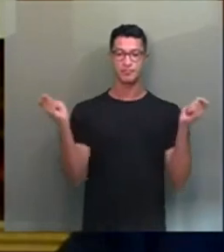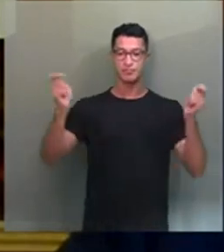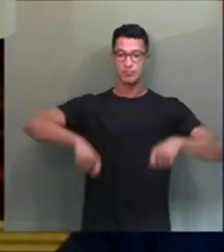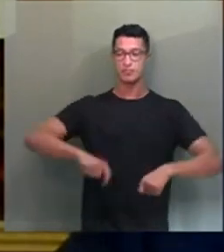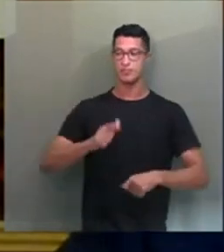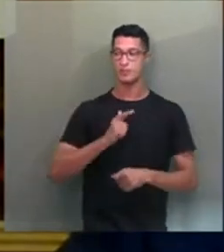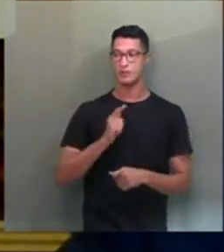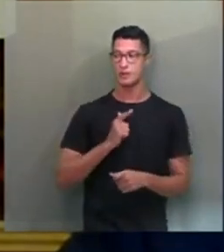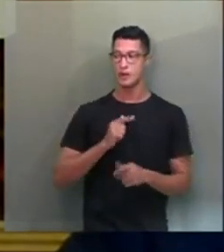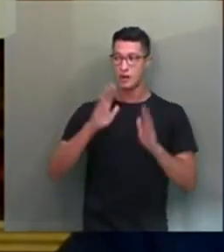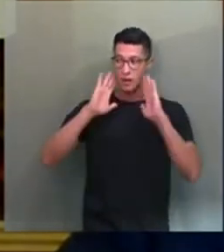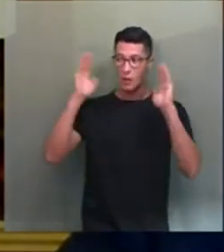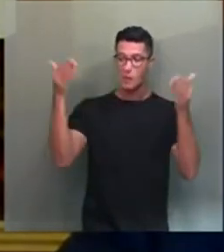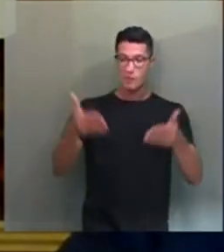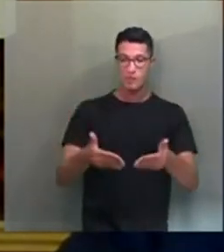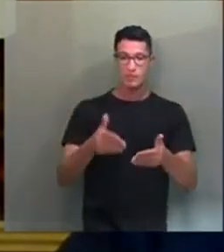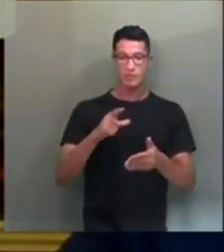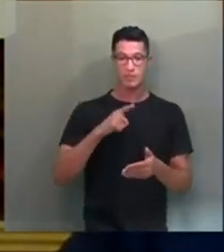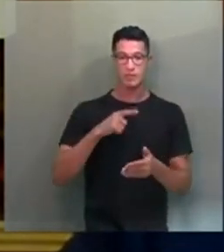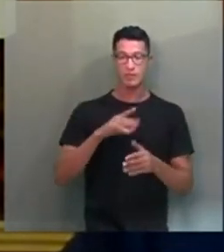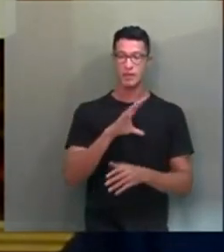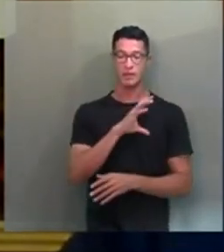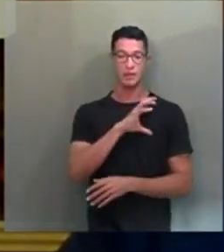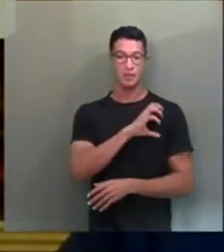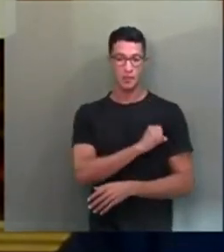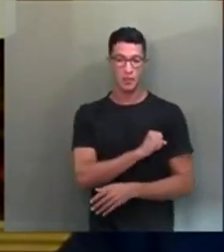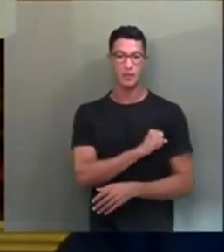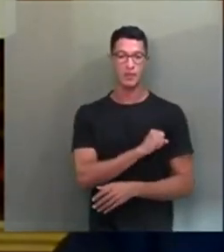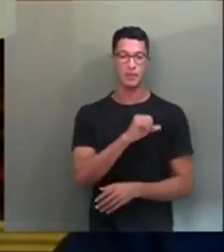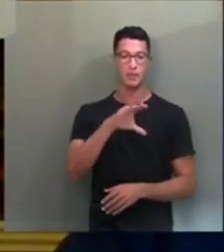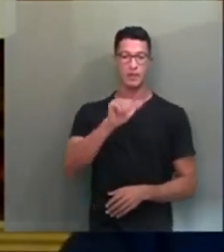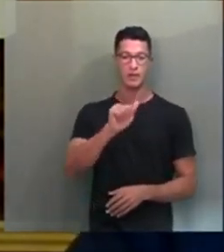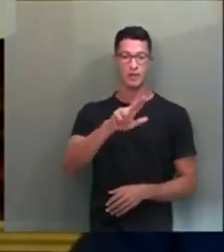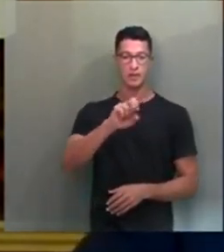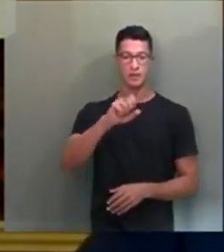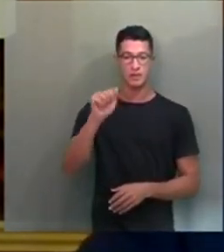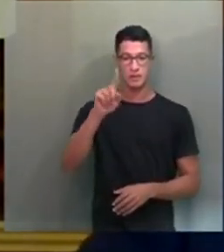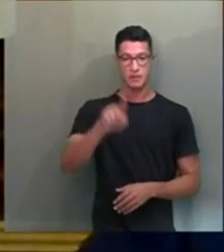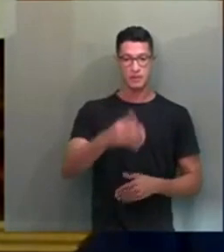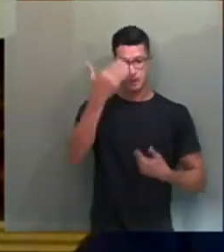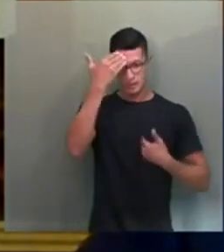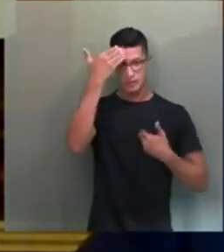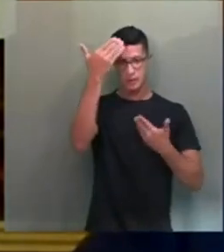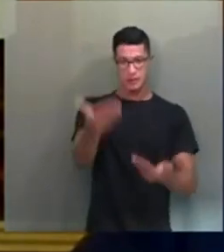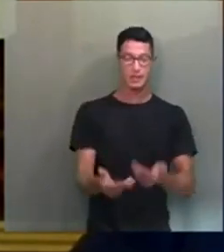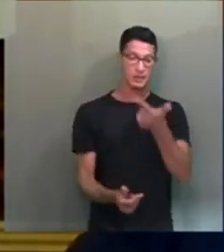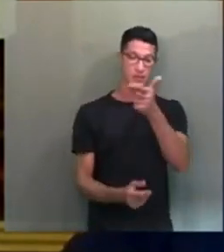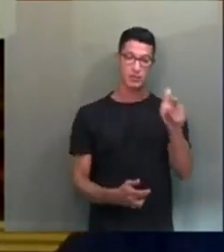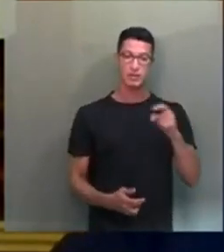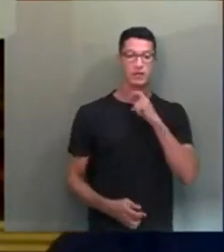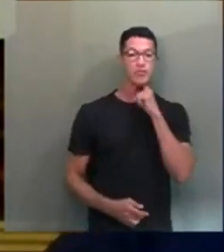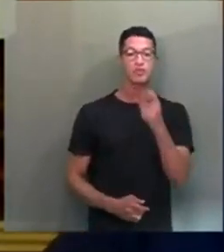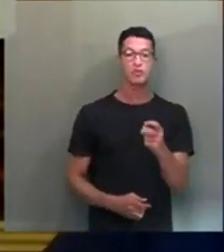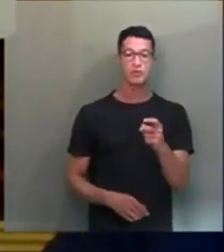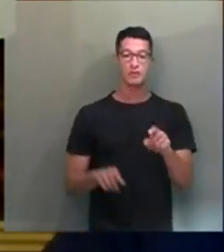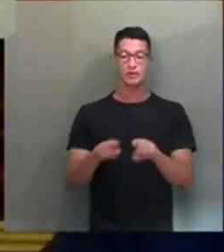competência, dedicação, amor à causa. Então é gratidão, não há dúvida. E